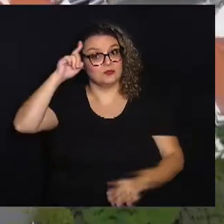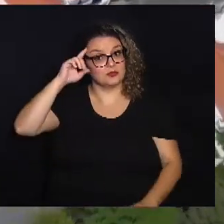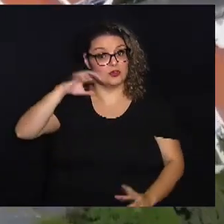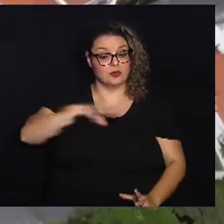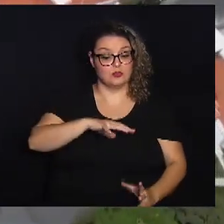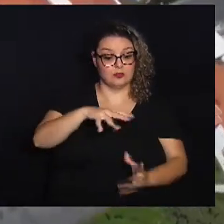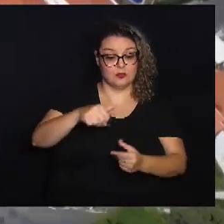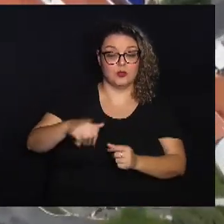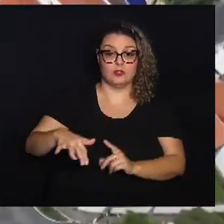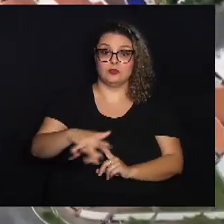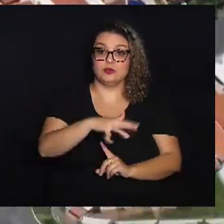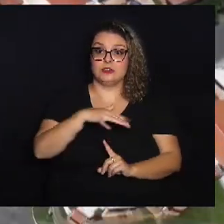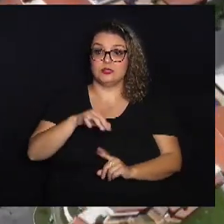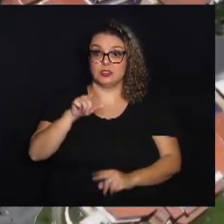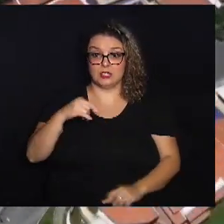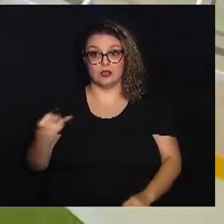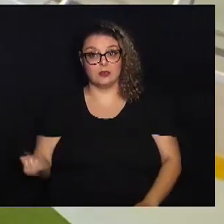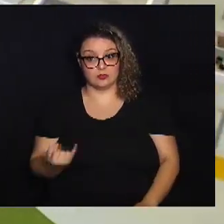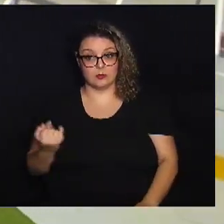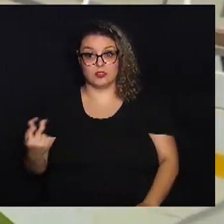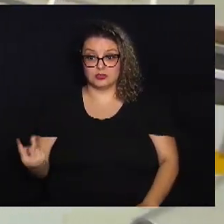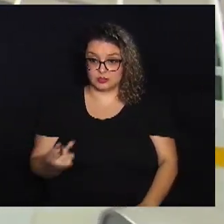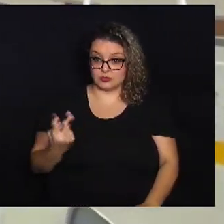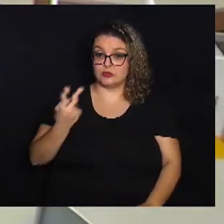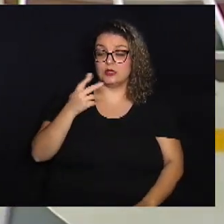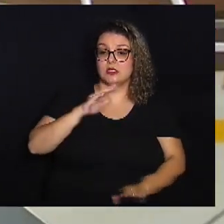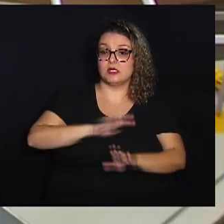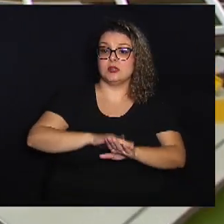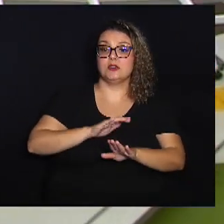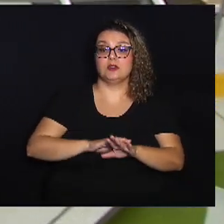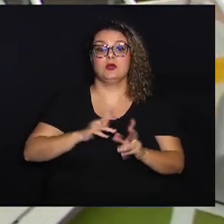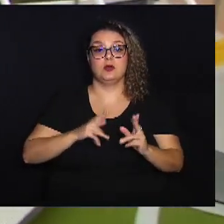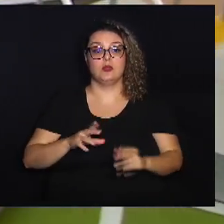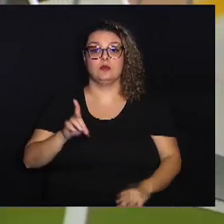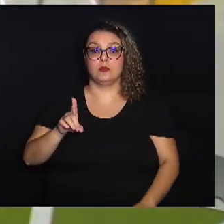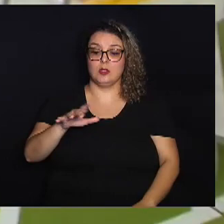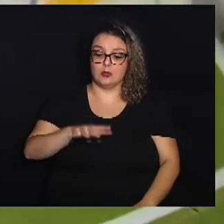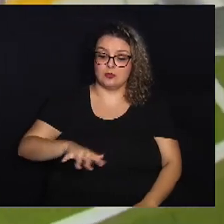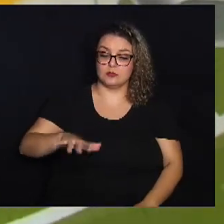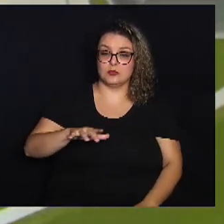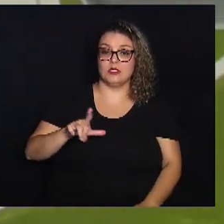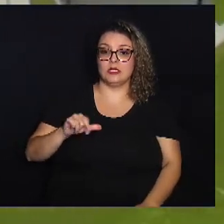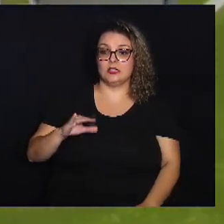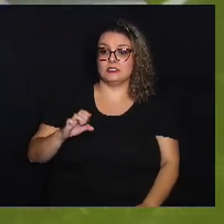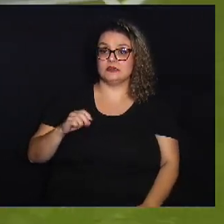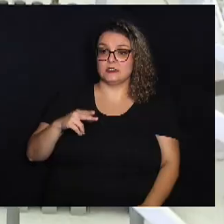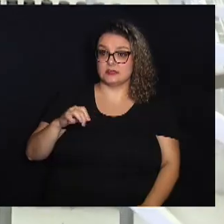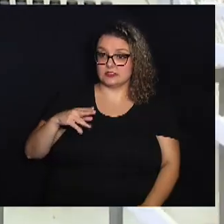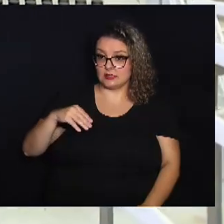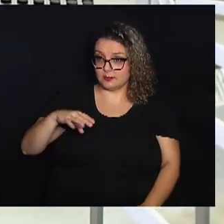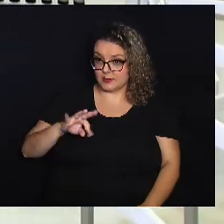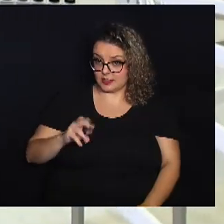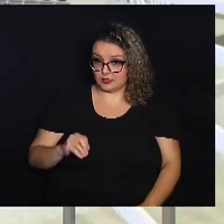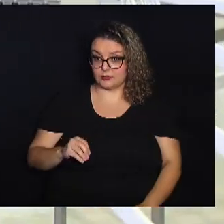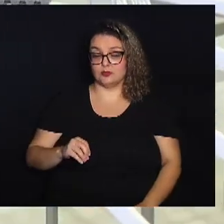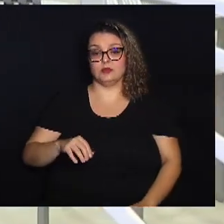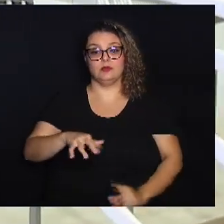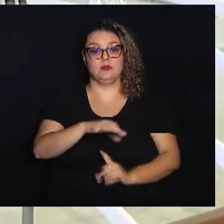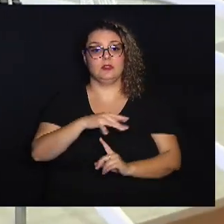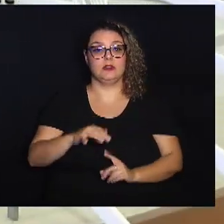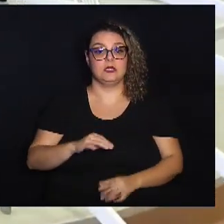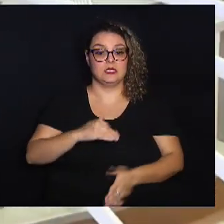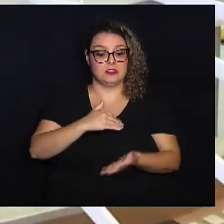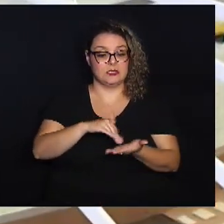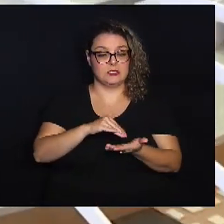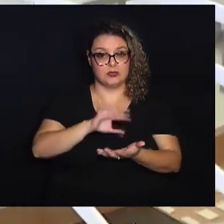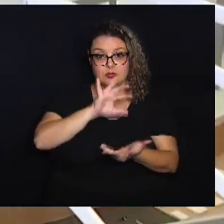Meio Ambiente, é importante valorizar ações como as do Departamento de Licenciamento Ambiental da Secretaria do Clima,